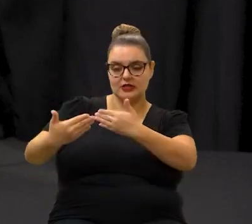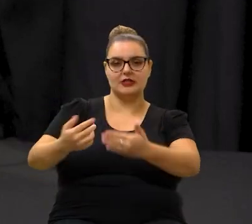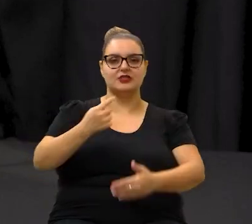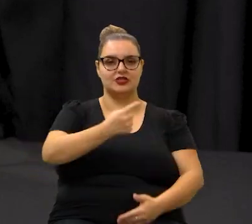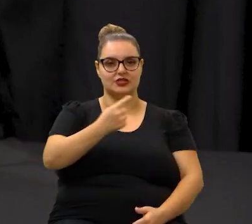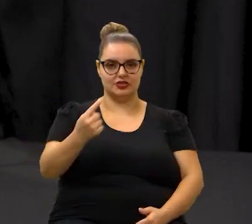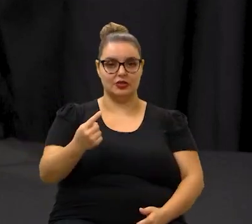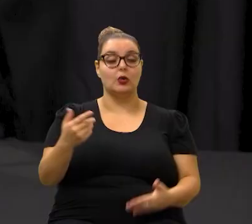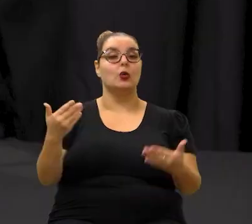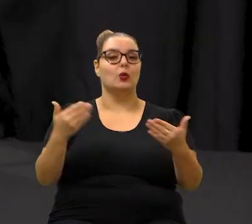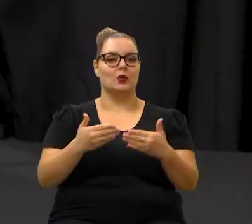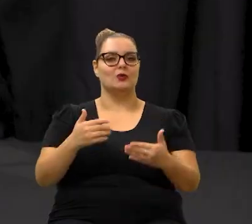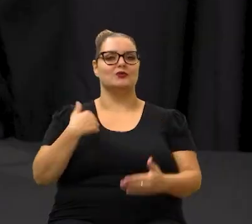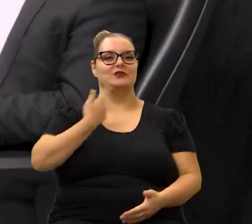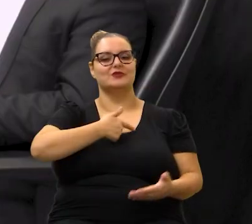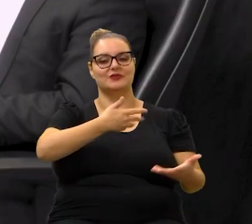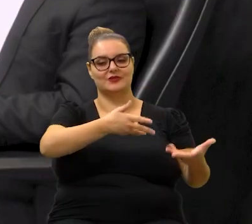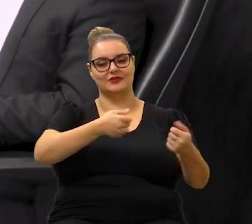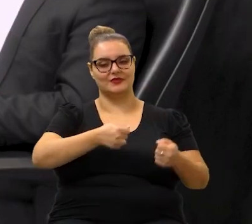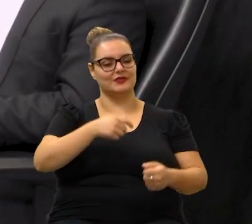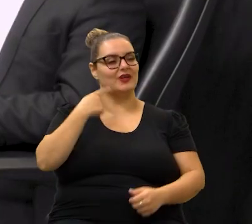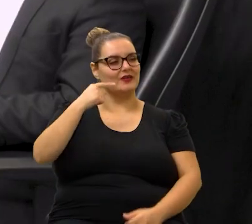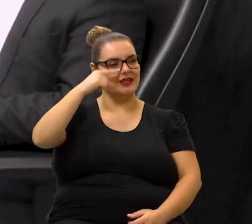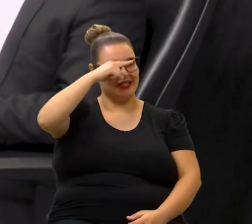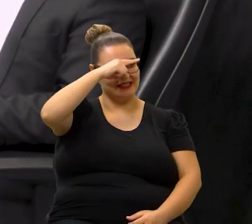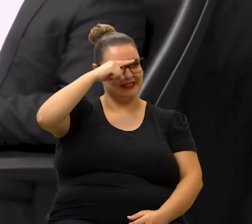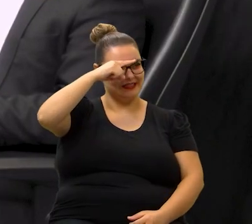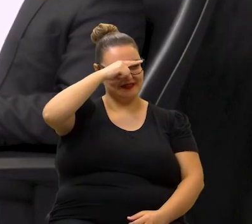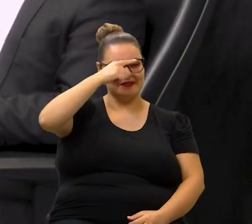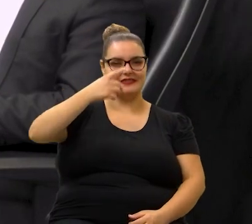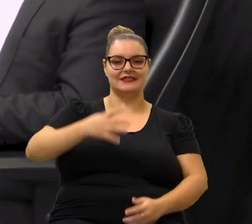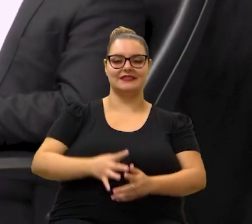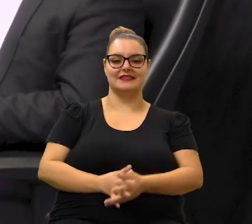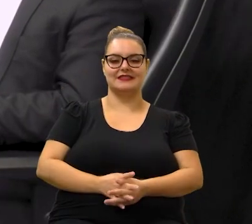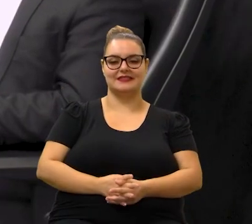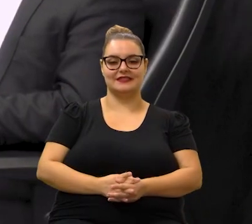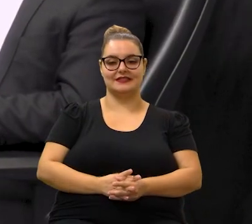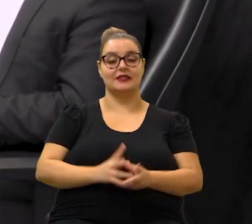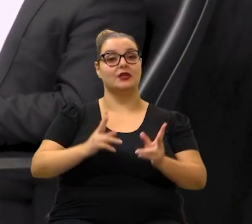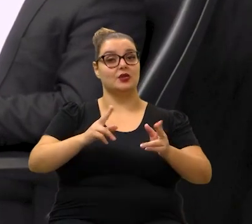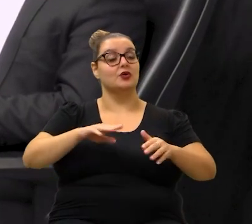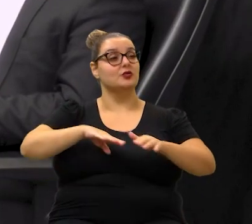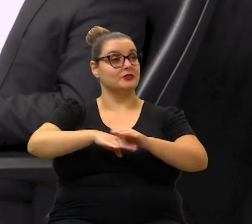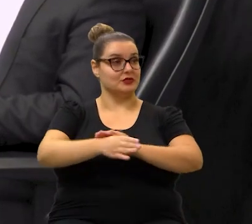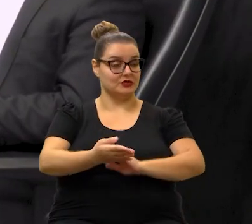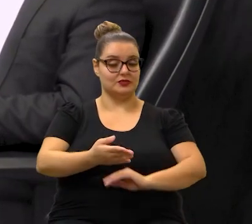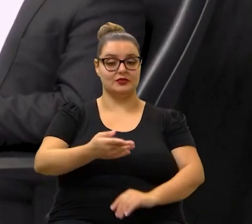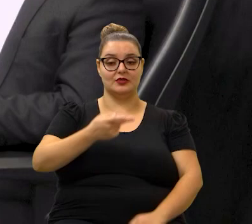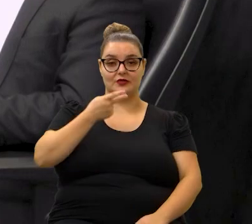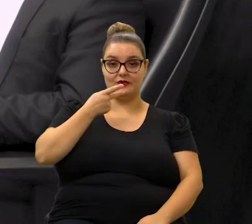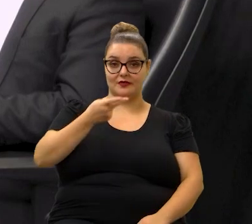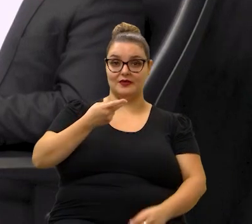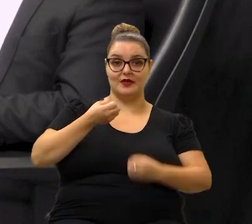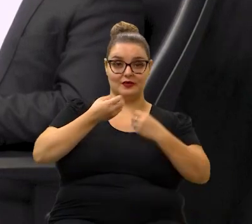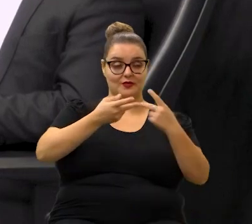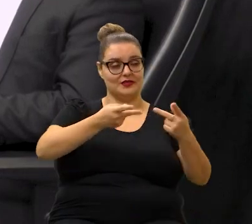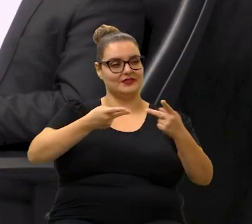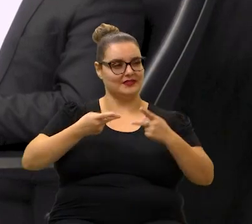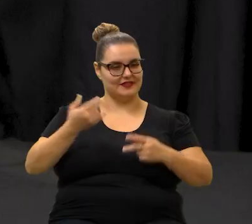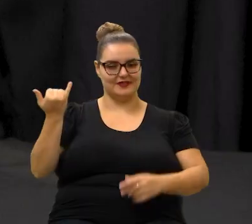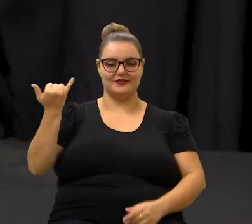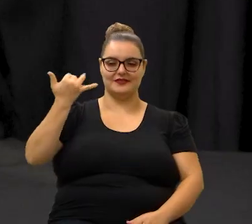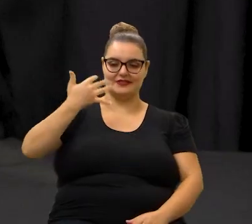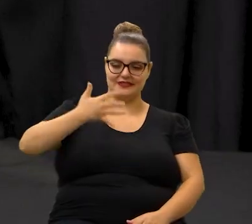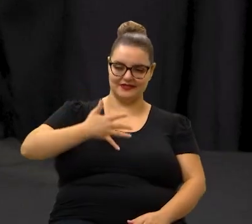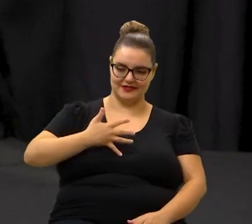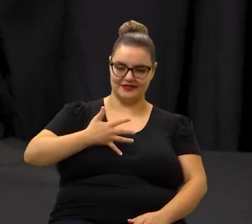um deles hoje o nosso convidado é o vereador Felipe marquees e como é de prax eu vou dar as boas-vindas e fazer a minha